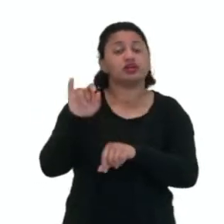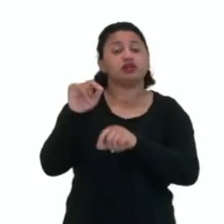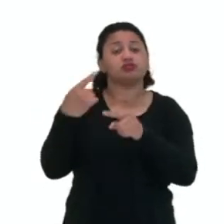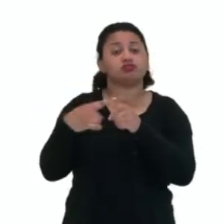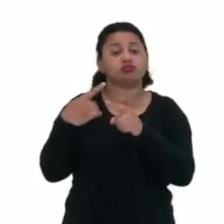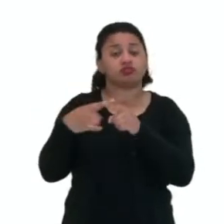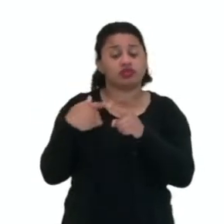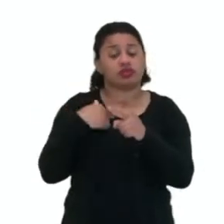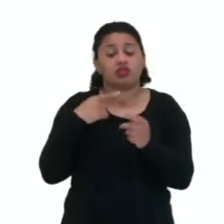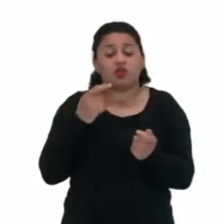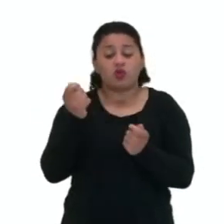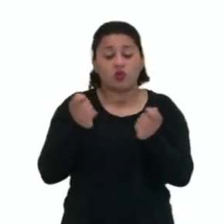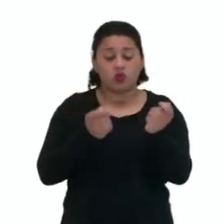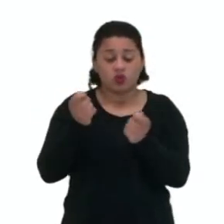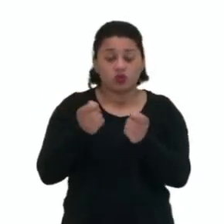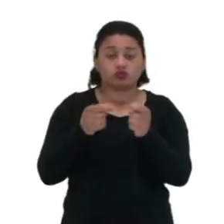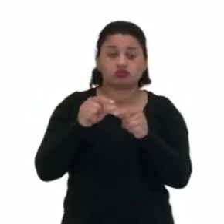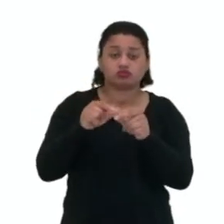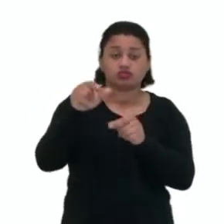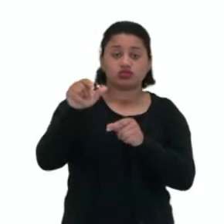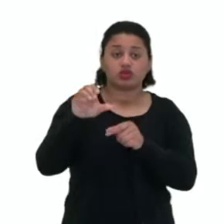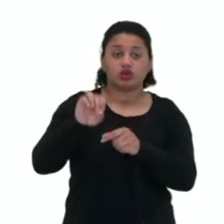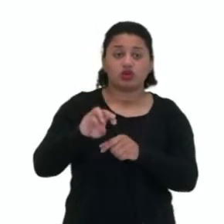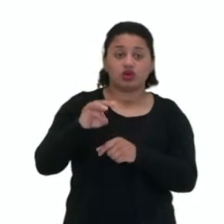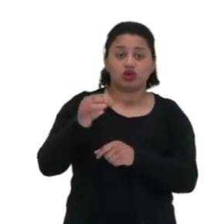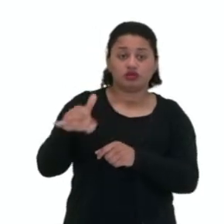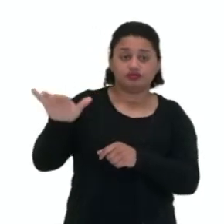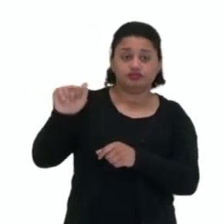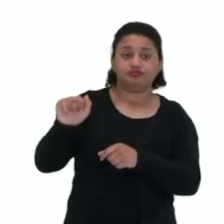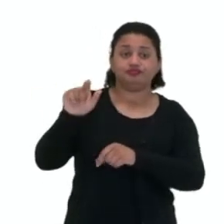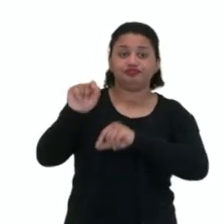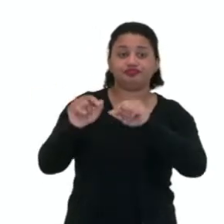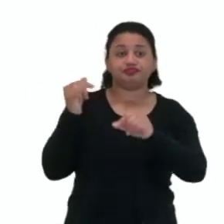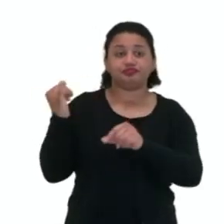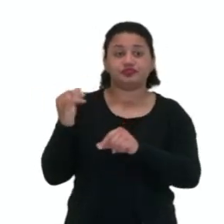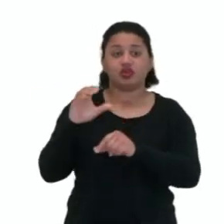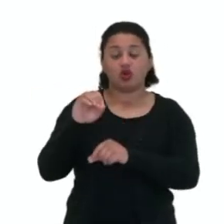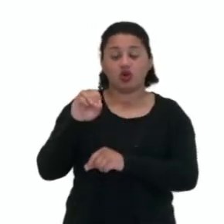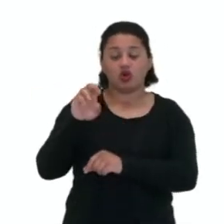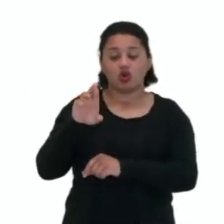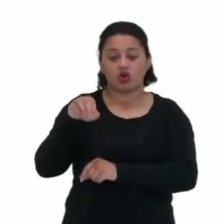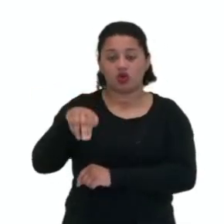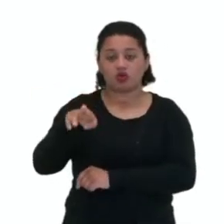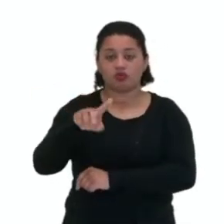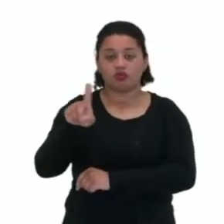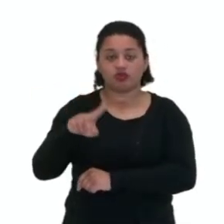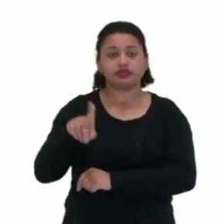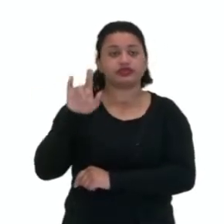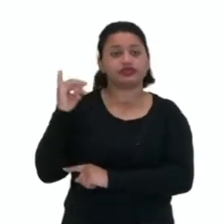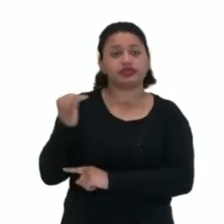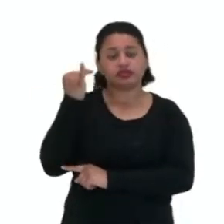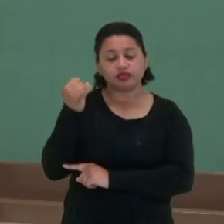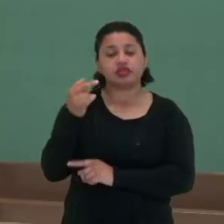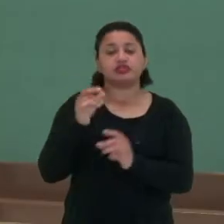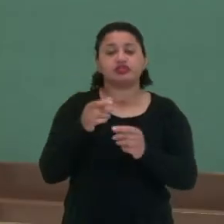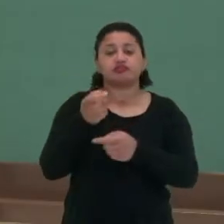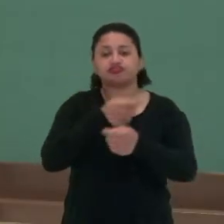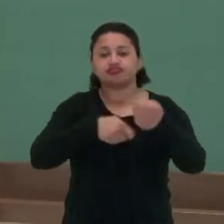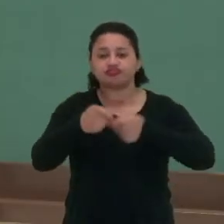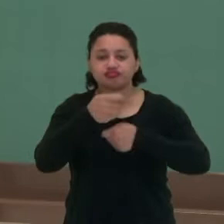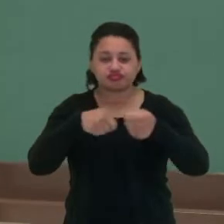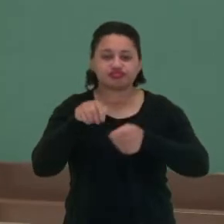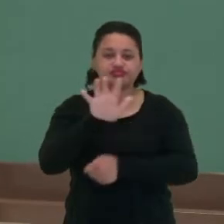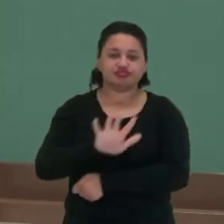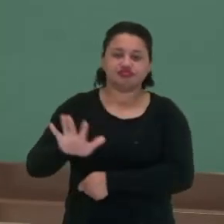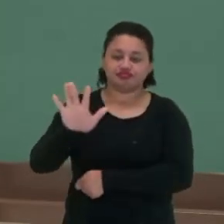o controle do Estreito de Hormuz, essencial para todo o comércio marítimo do Golfo Pérsico. Então, além dele ter